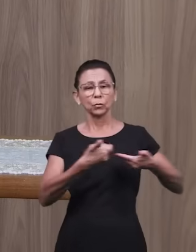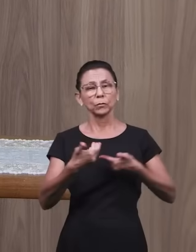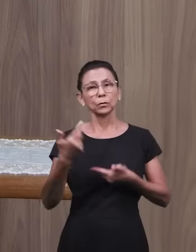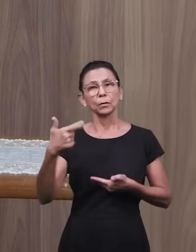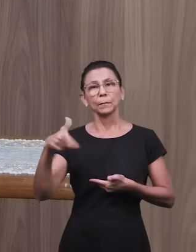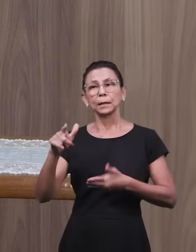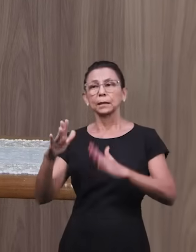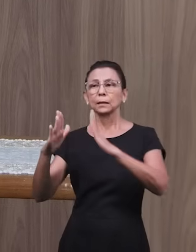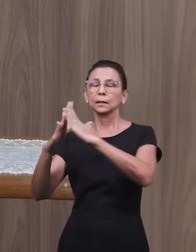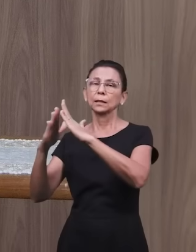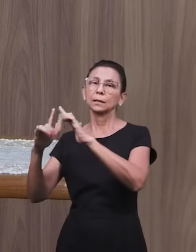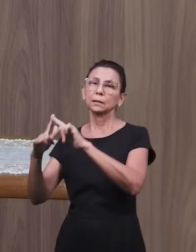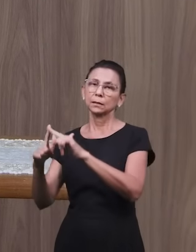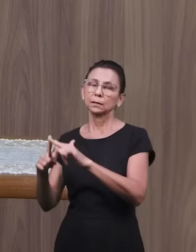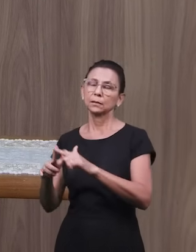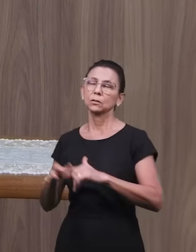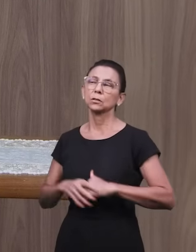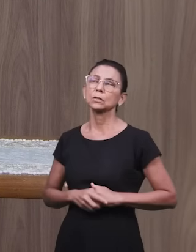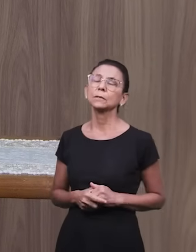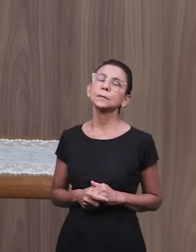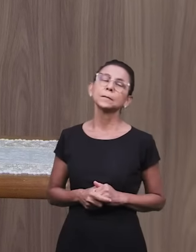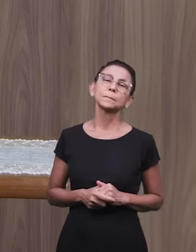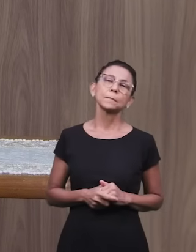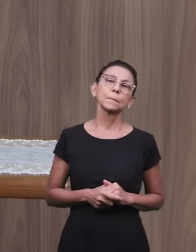colega. Quando eu